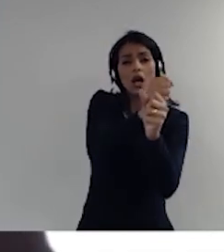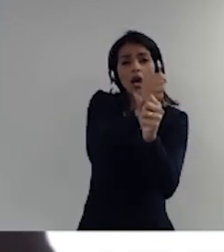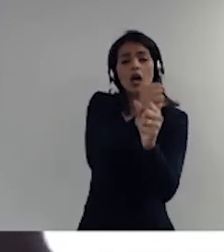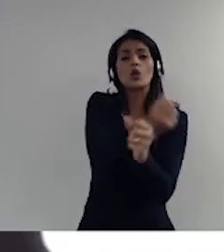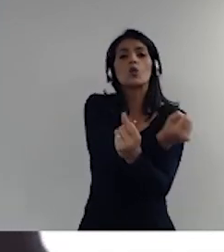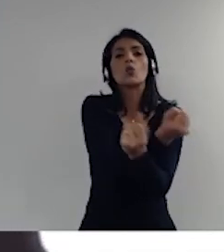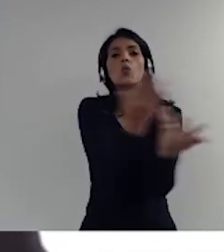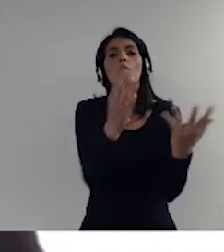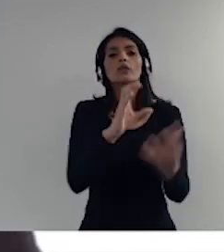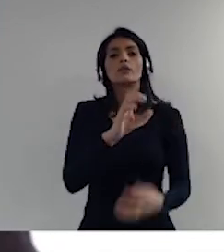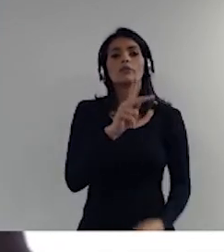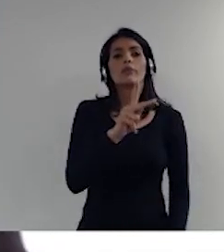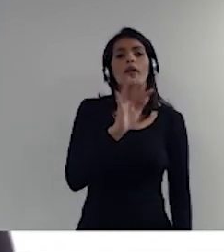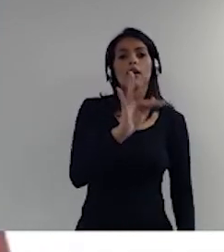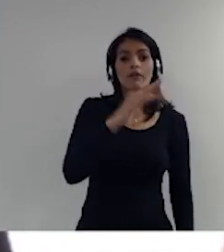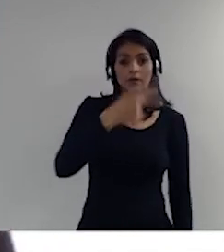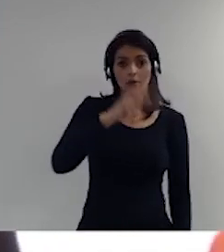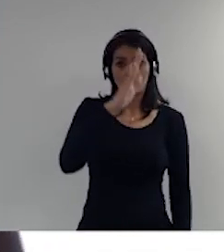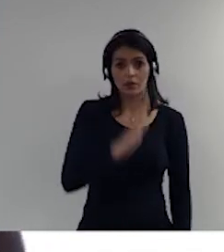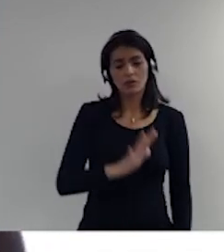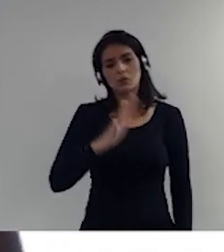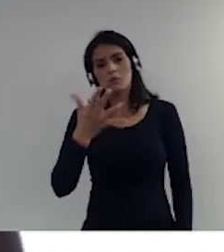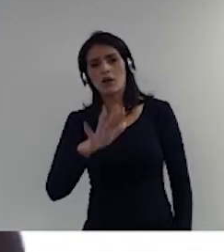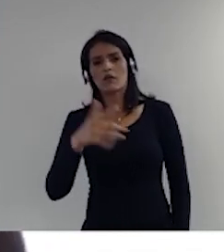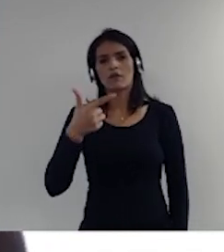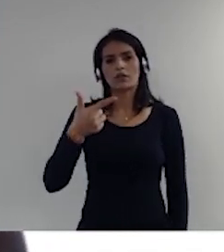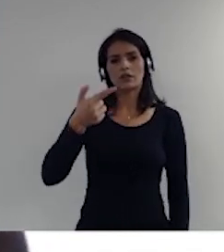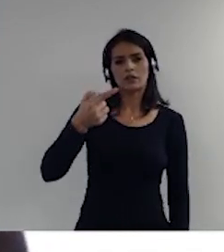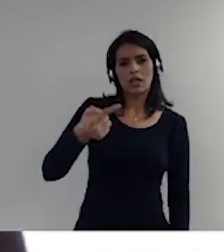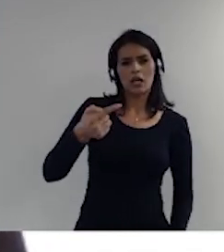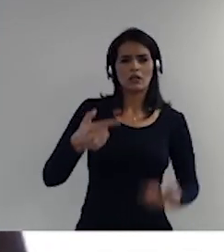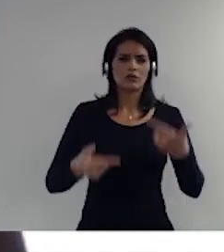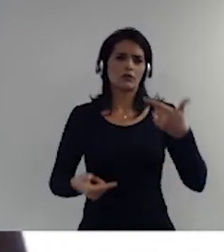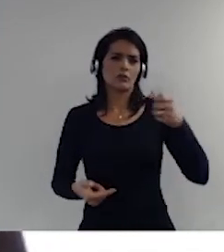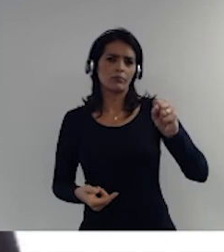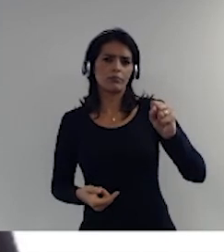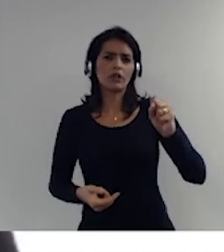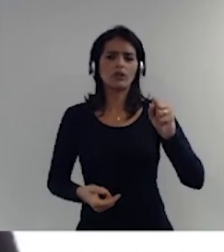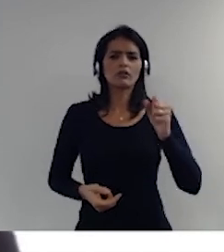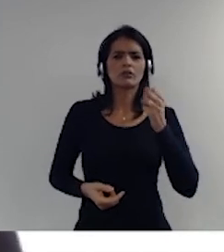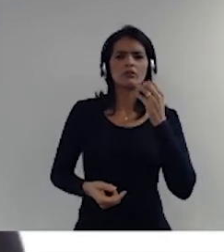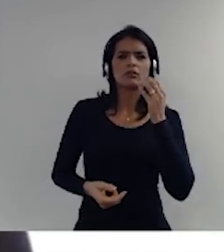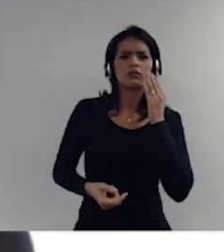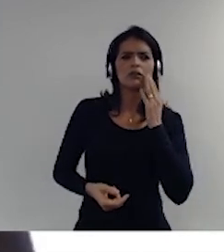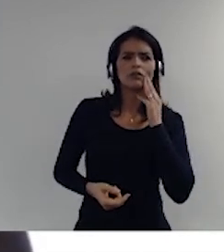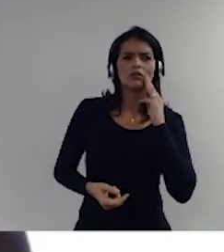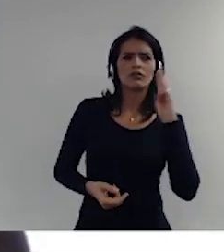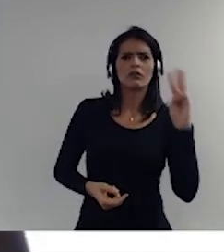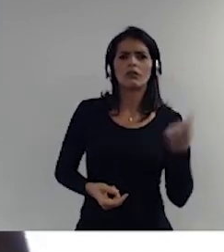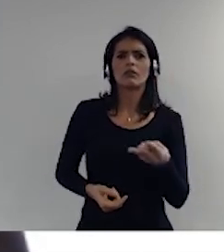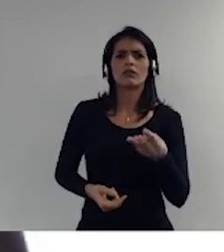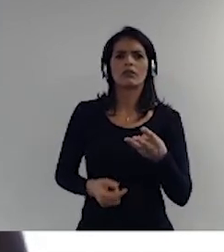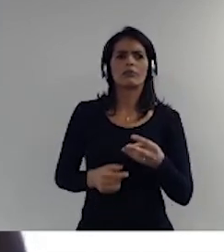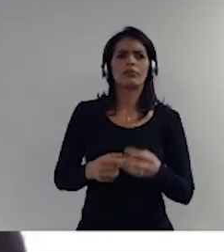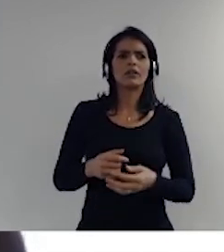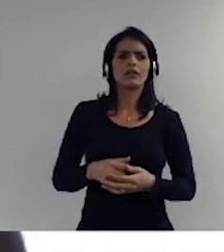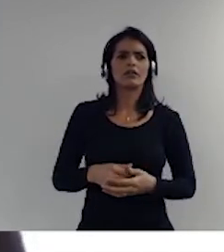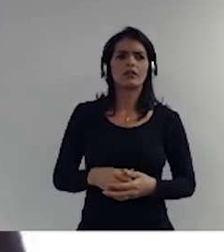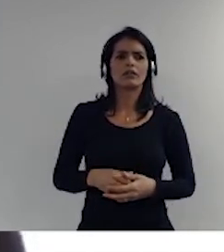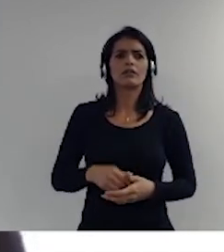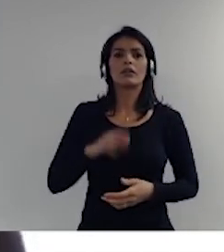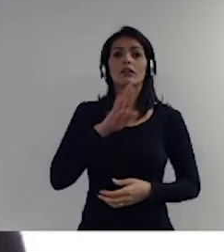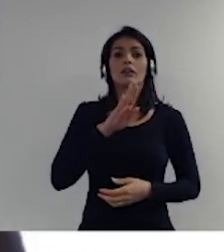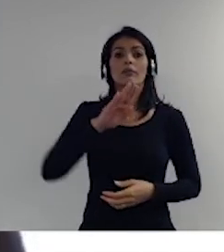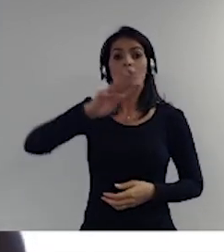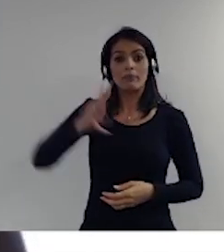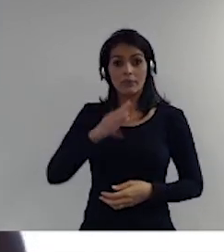de CPFs ativos no Brasil é da casa de 27, 28 milhões. Então, esse é o tamanho do desafio, é aumentar e